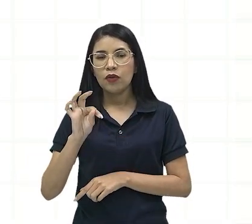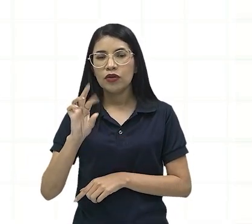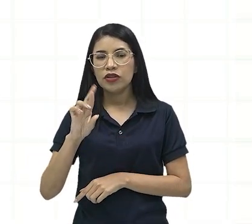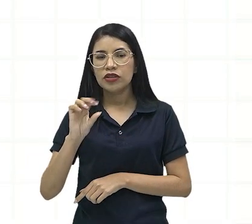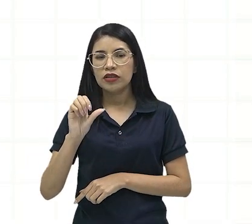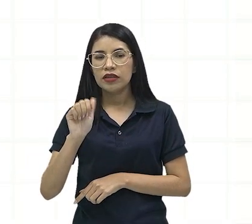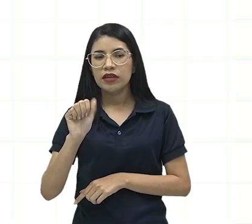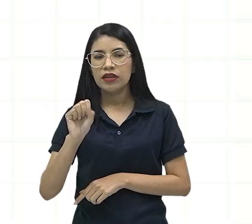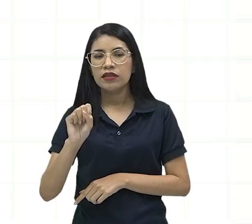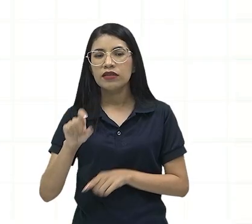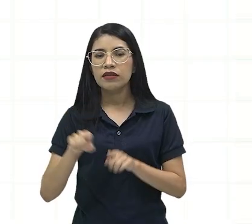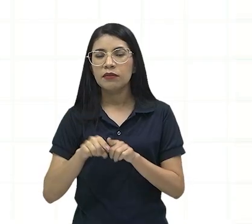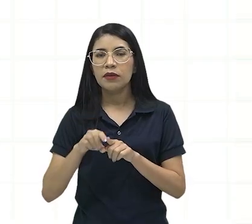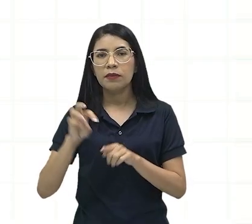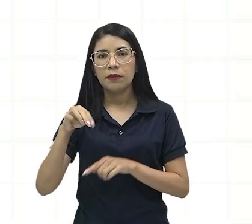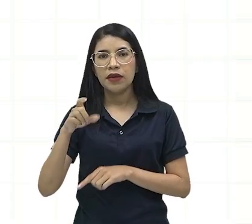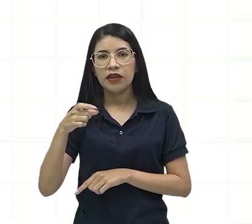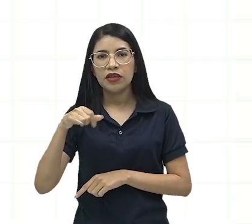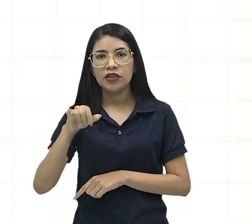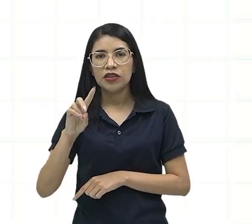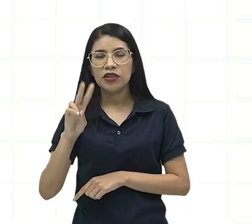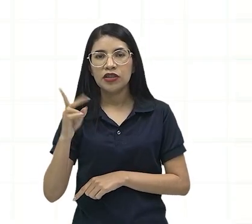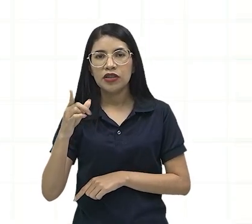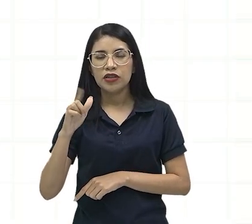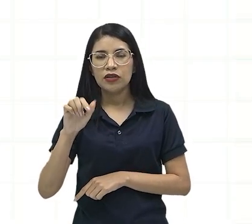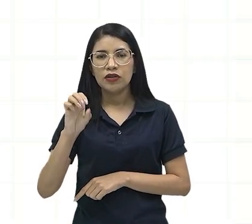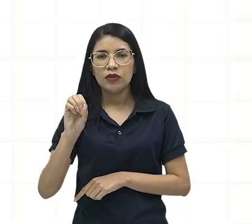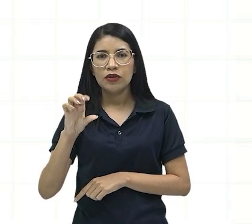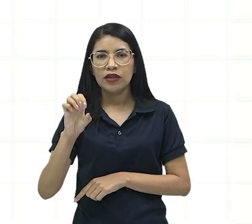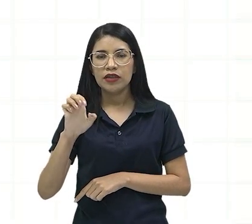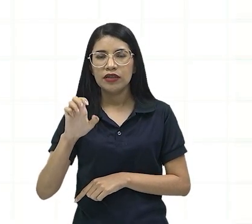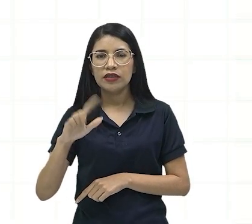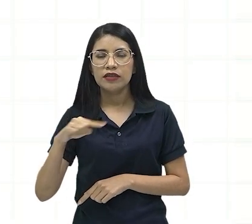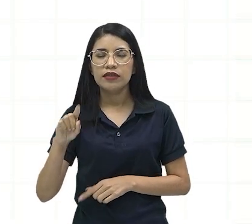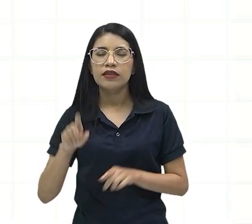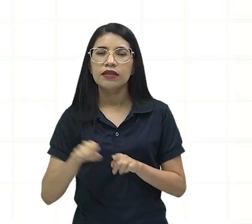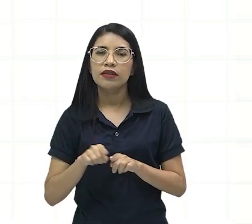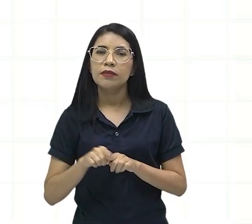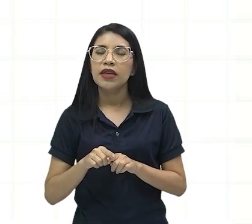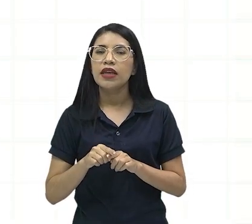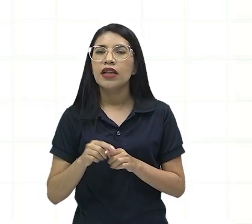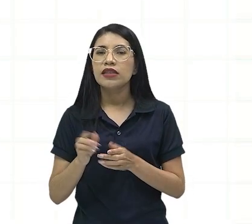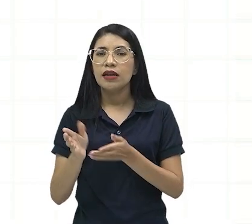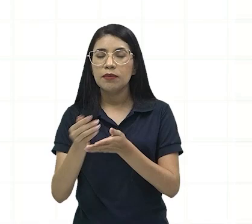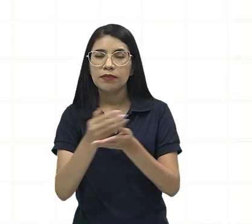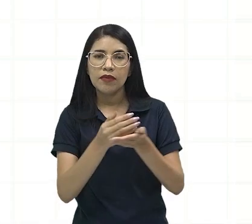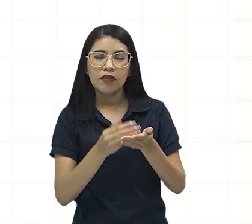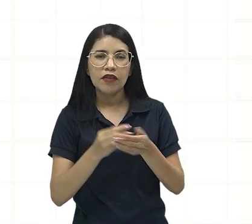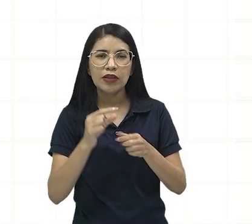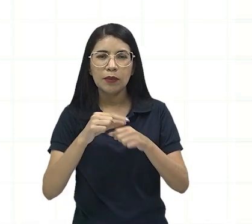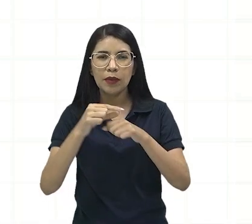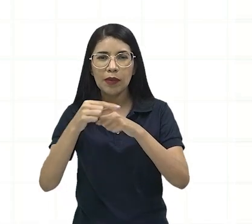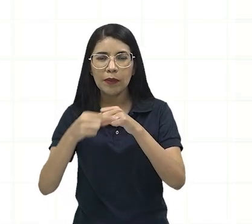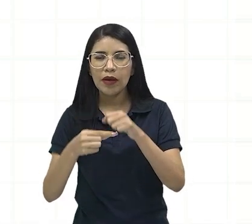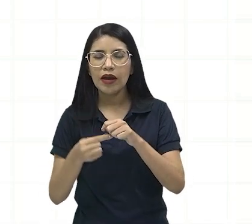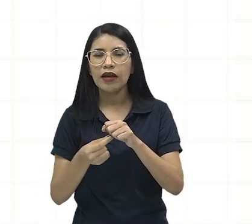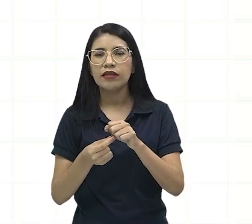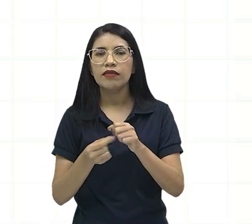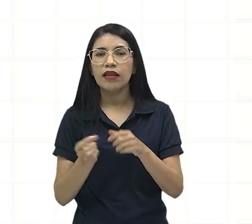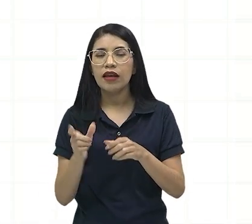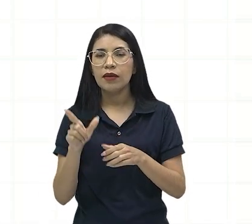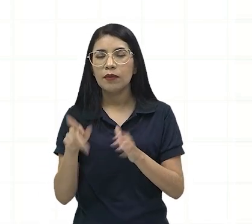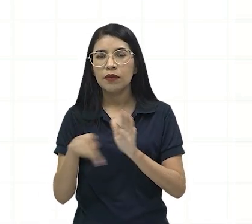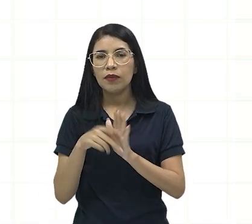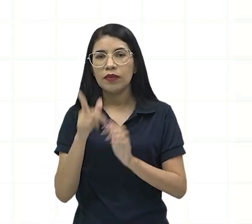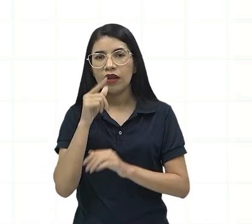E eles se alimentam ali filtrando partículas alimentares da água, tá? Mudamos de grupo agora